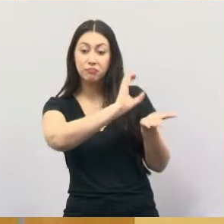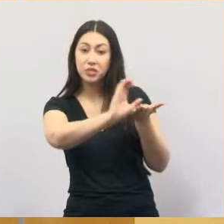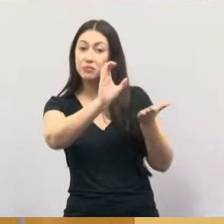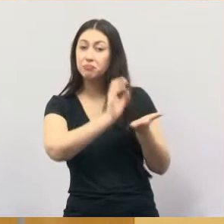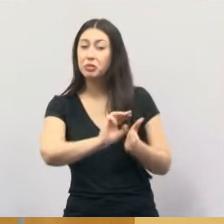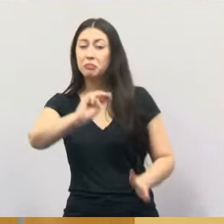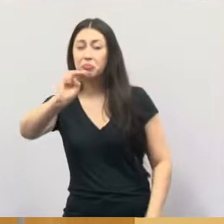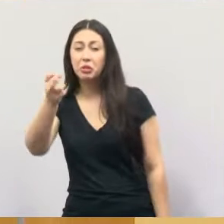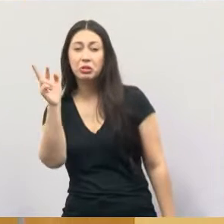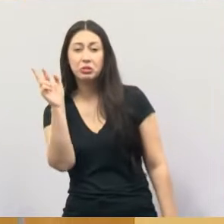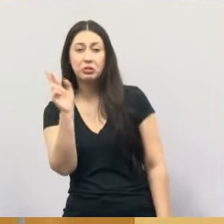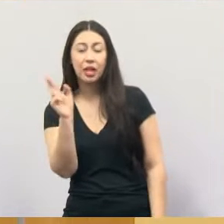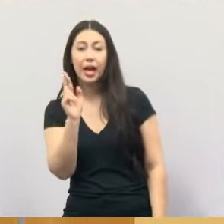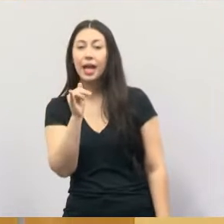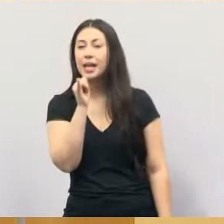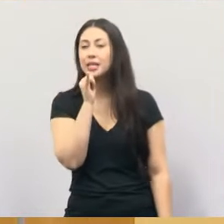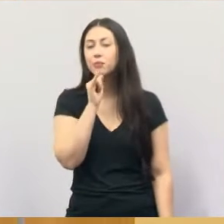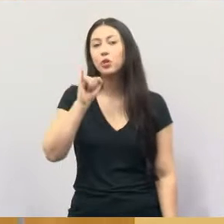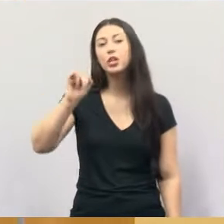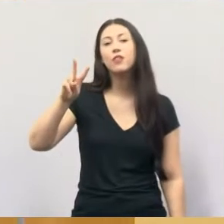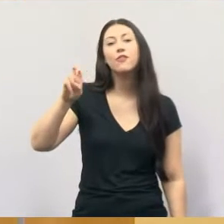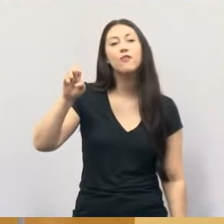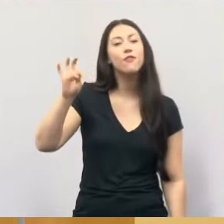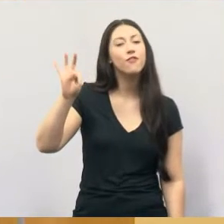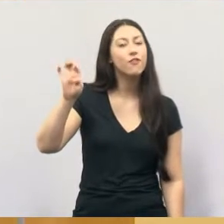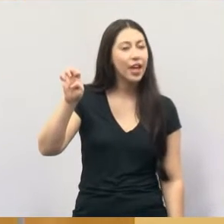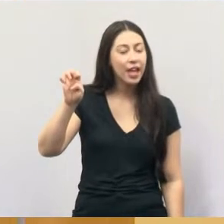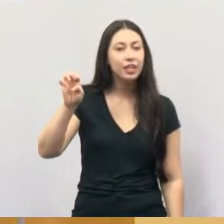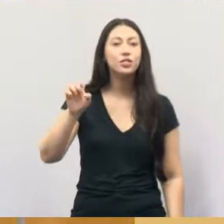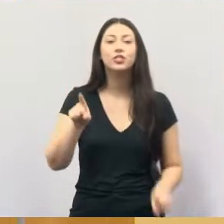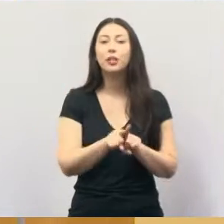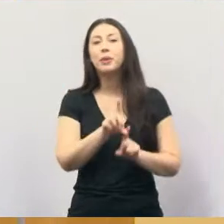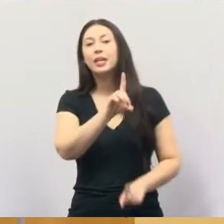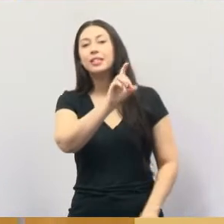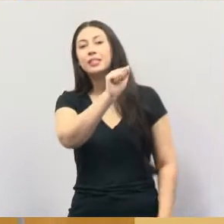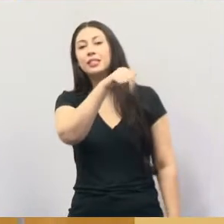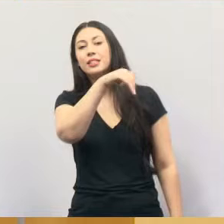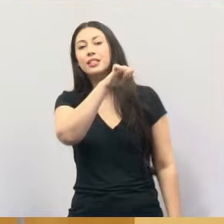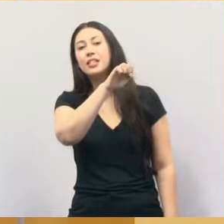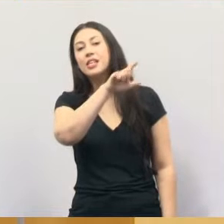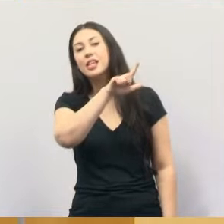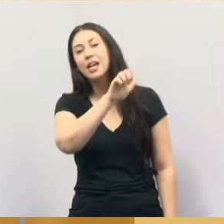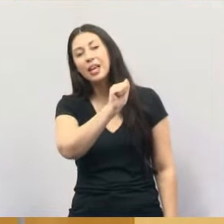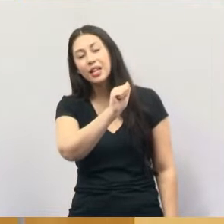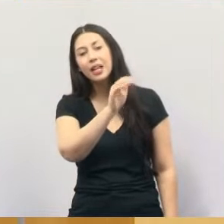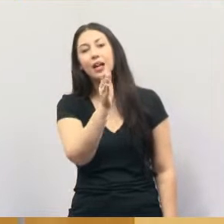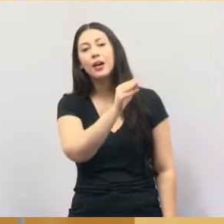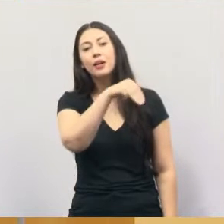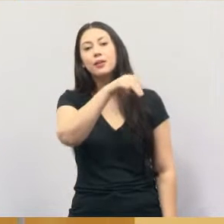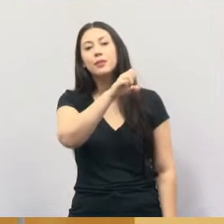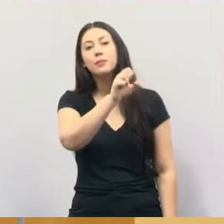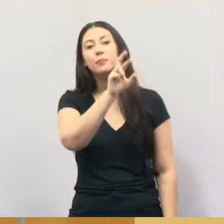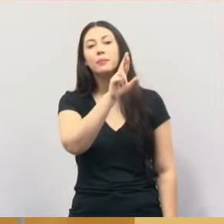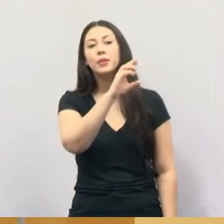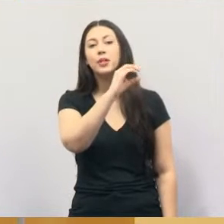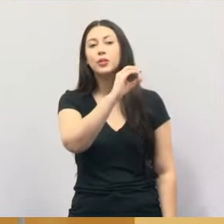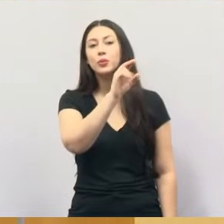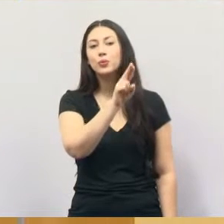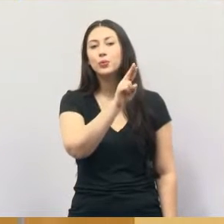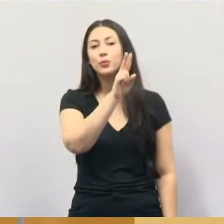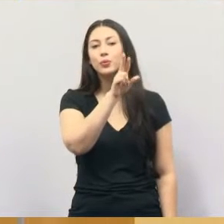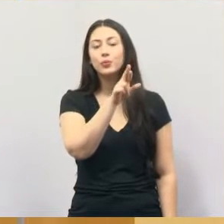reais, iam ir para o bolso de Ivete Sangalo, Daniela Mercury, entre outros artistas. O